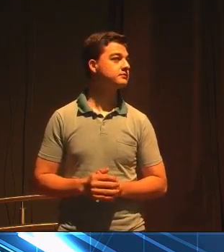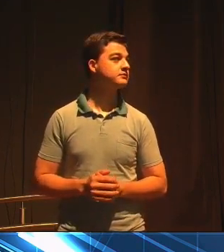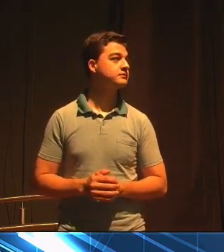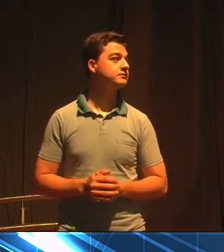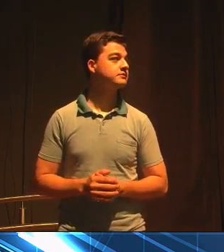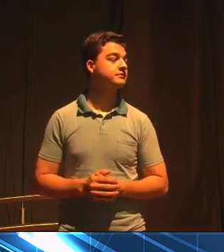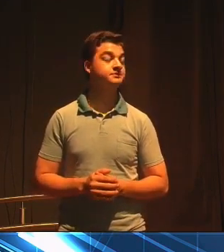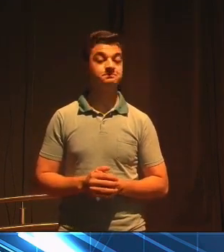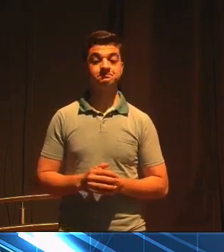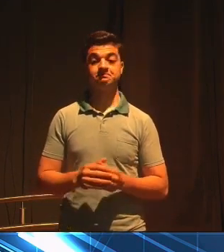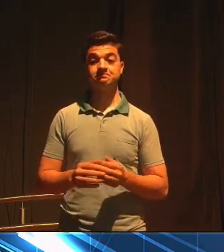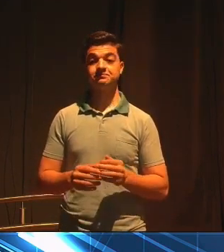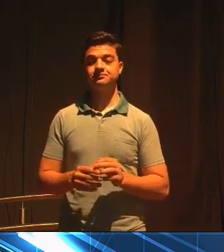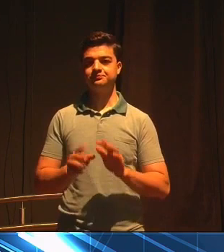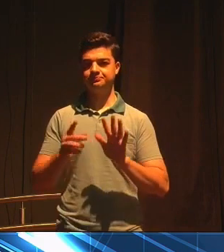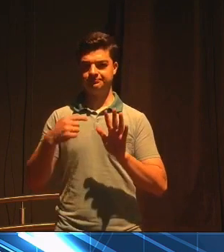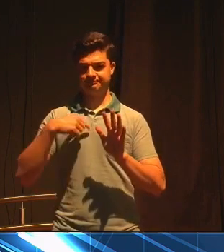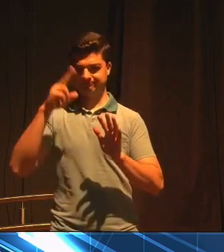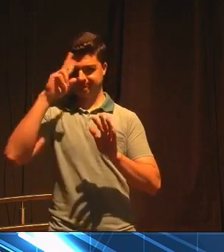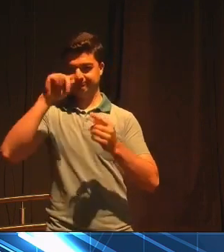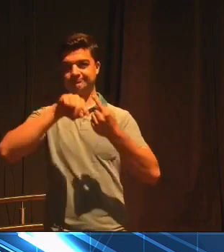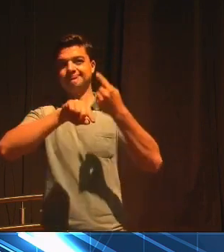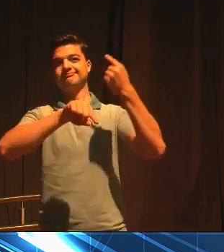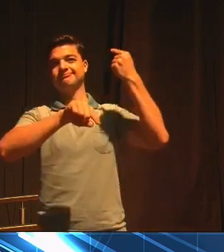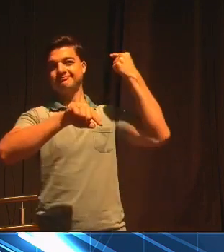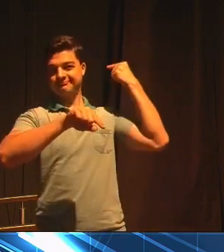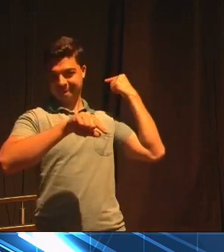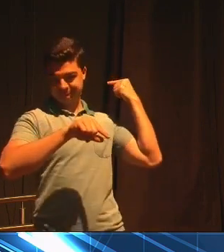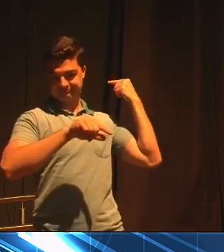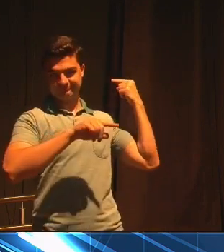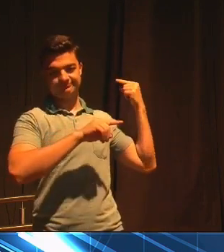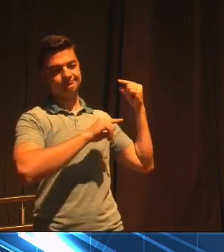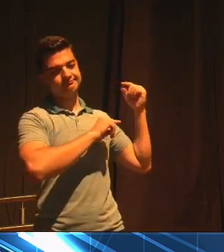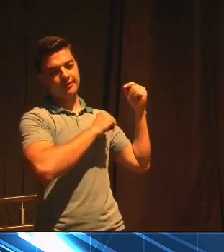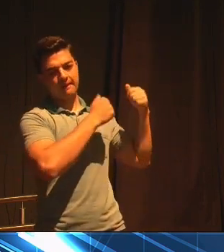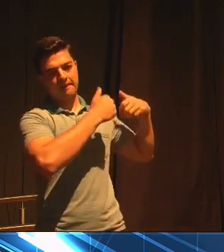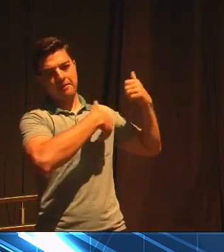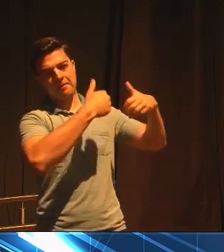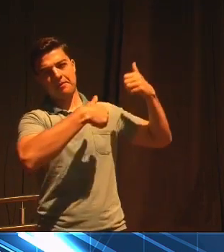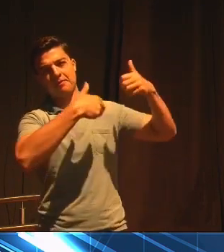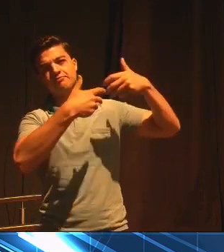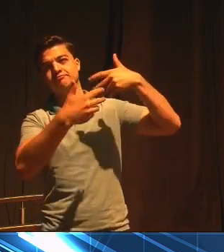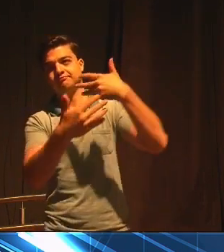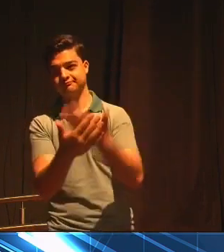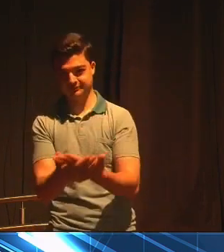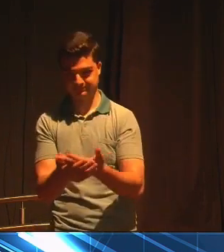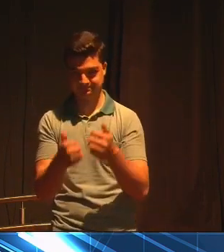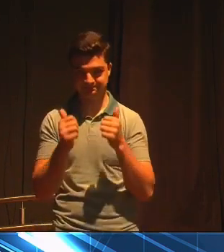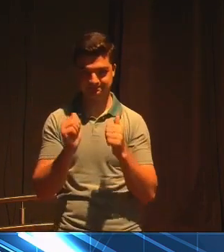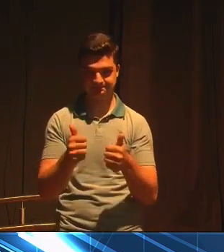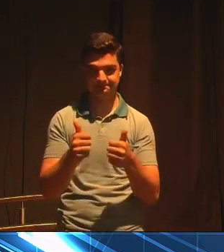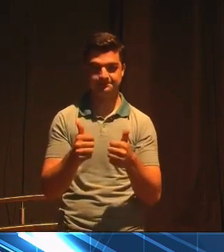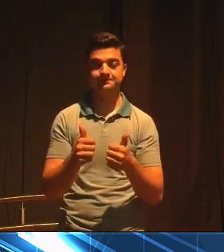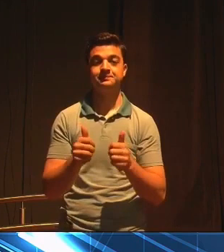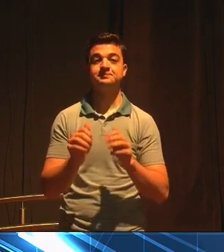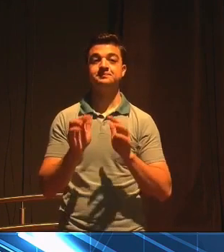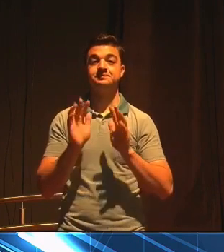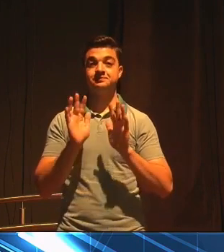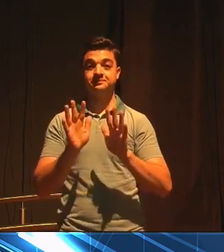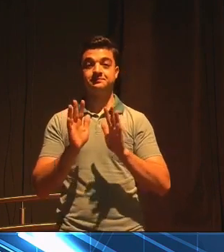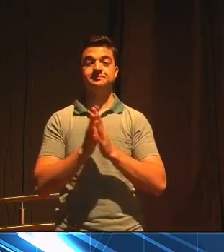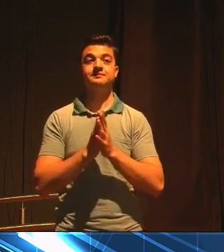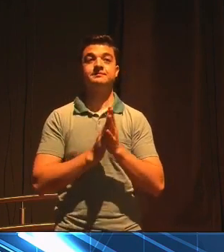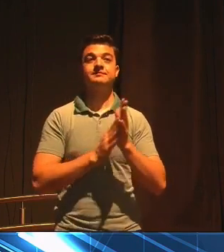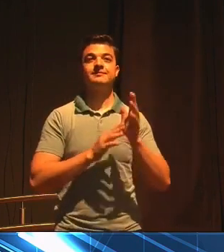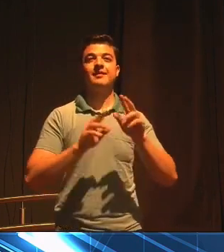voltando no tempo. Fiz aí uma linha do tempo para a gente falar um pouquinho da nossa evolução com a experiência